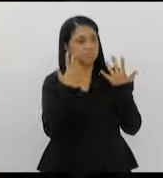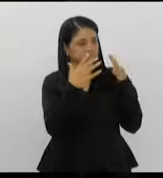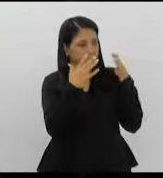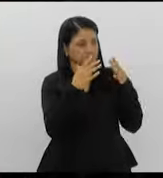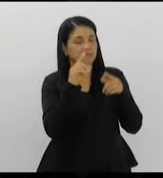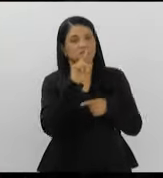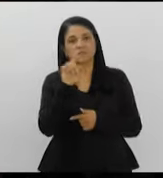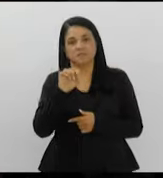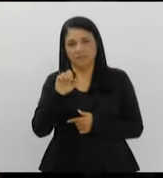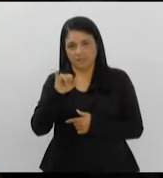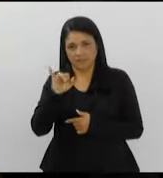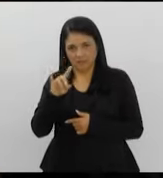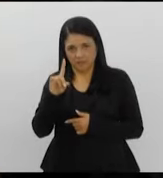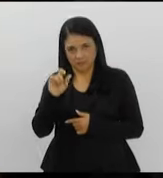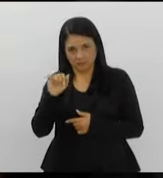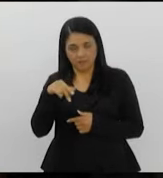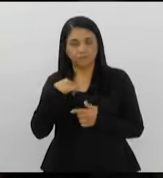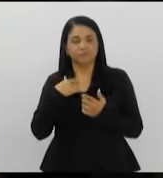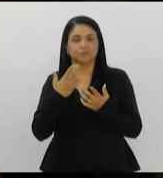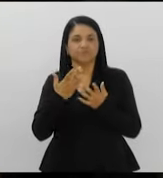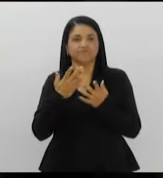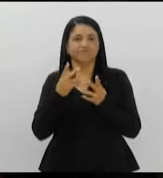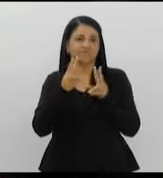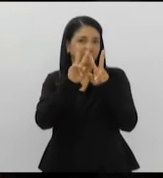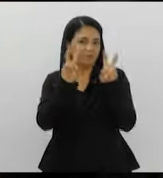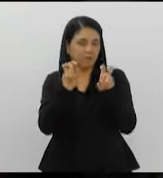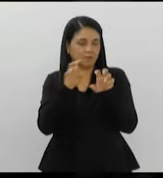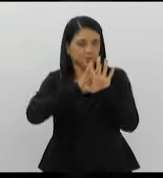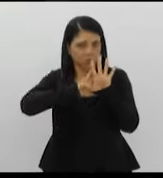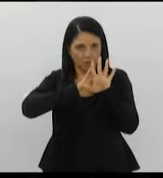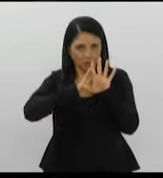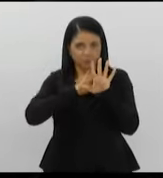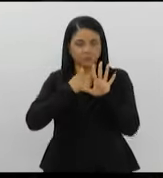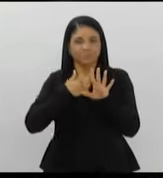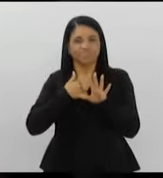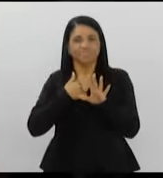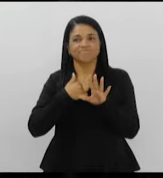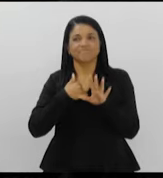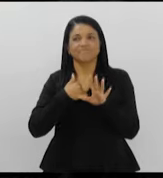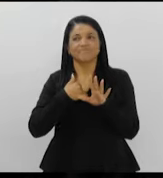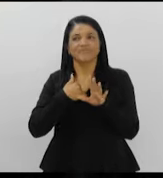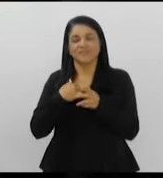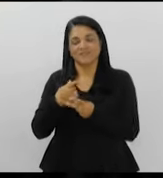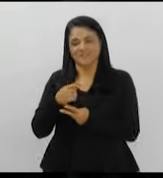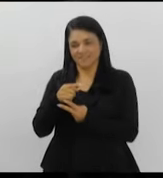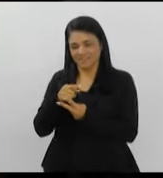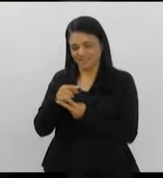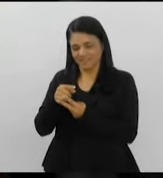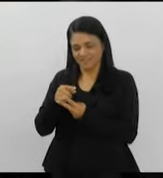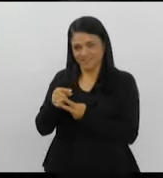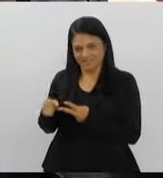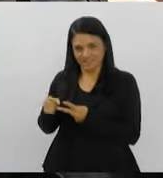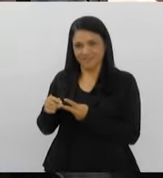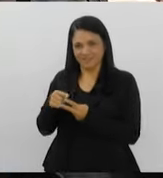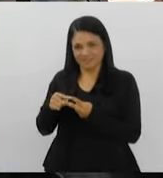feito, mas por questões ideológicas também não seria possível. Mas acredito que esse trio aqui vá fazer barulho. Obrigada,